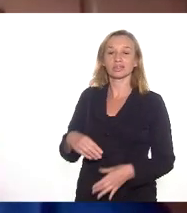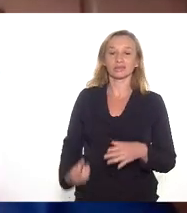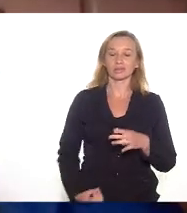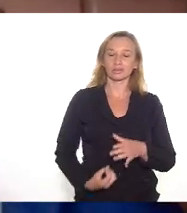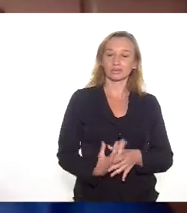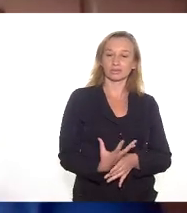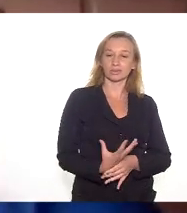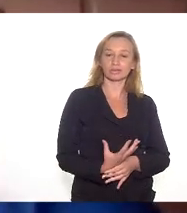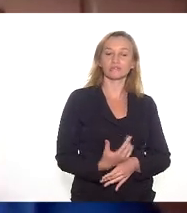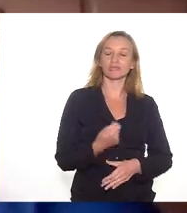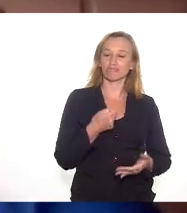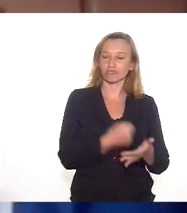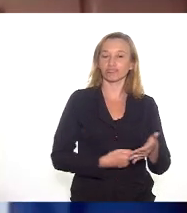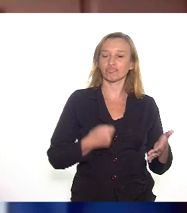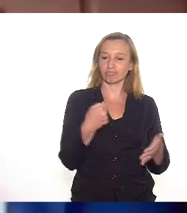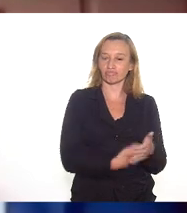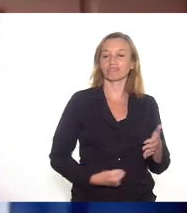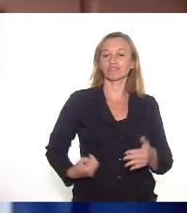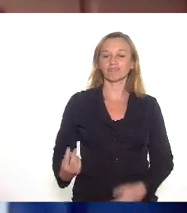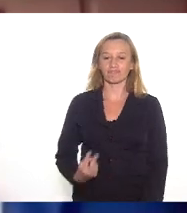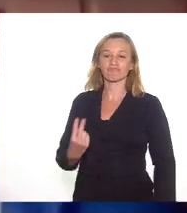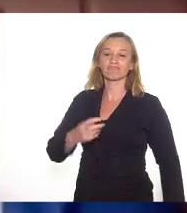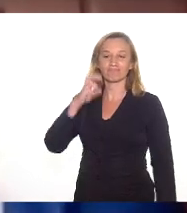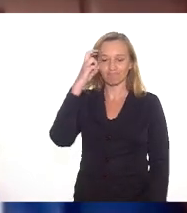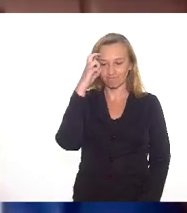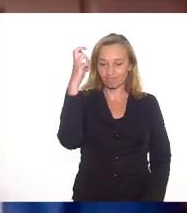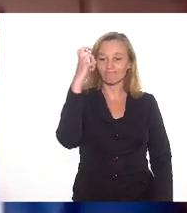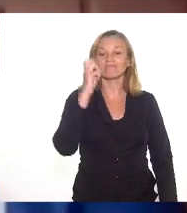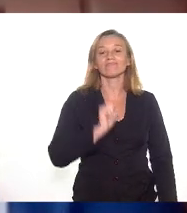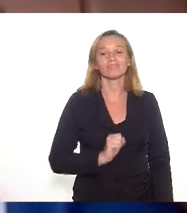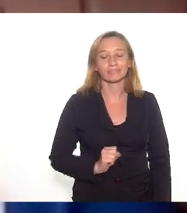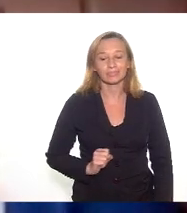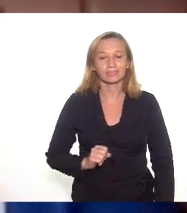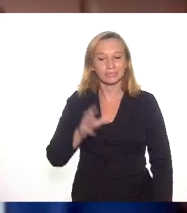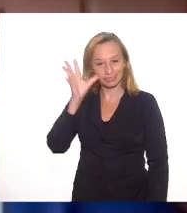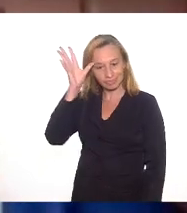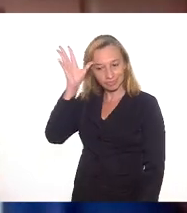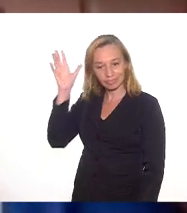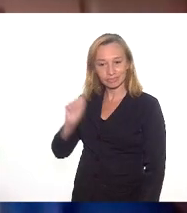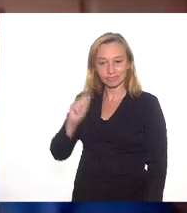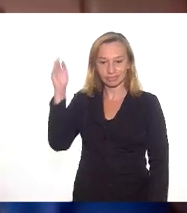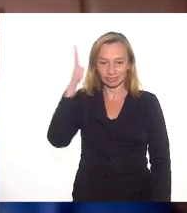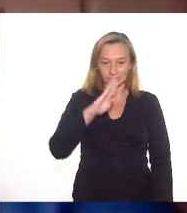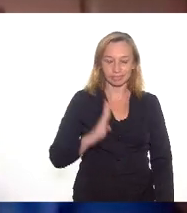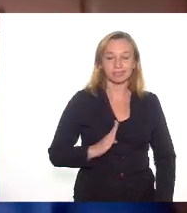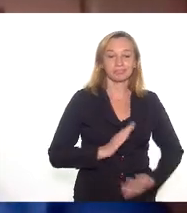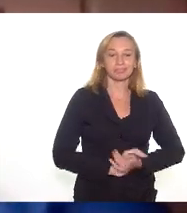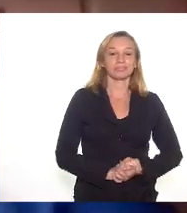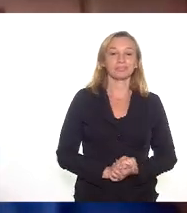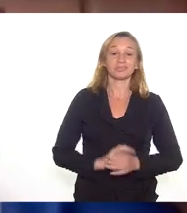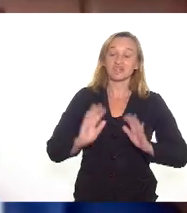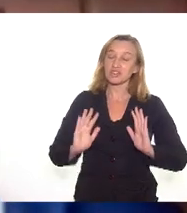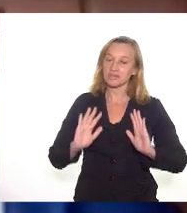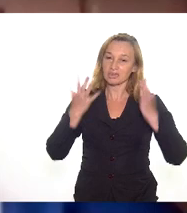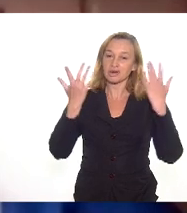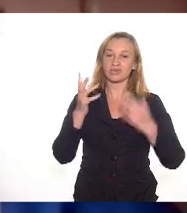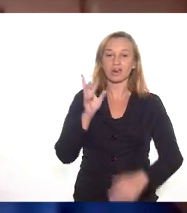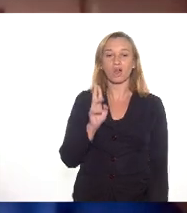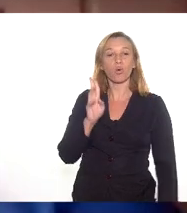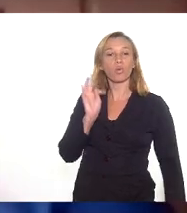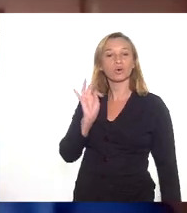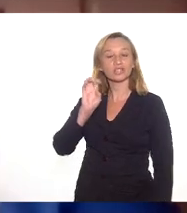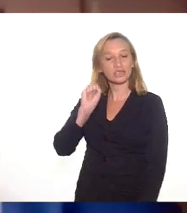e luta em defesa e valorização da cultura afro-brasileira. Então, viva Ruth de